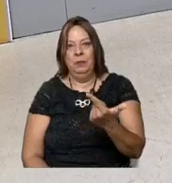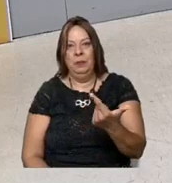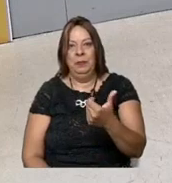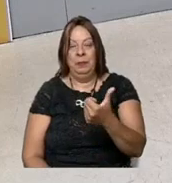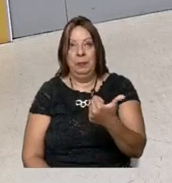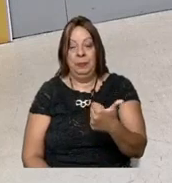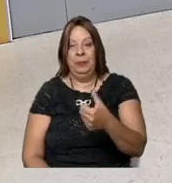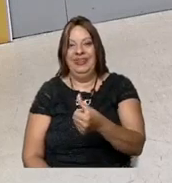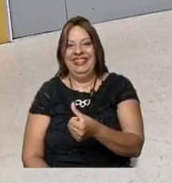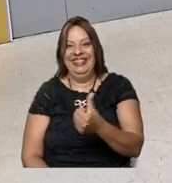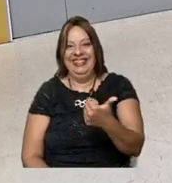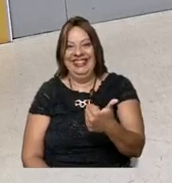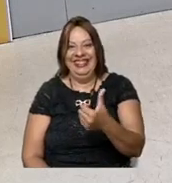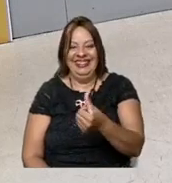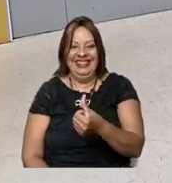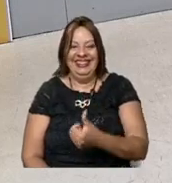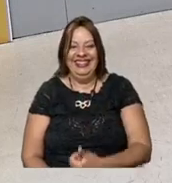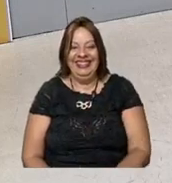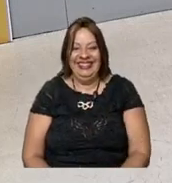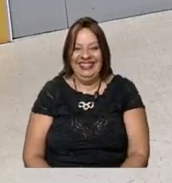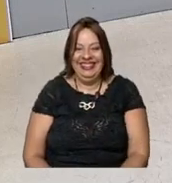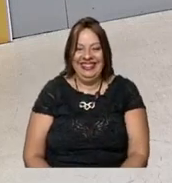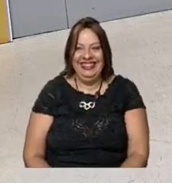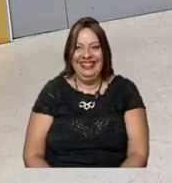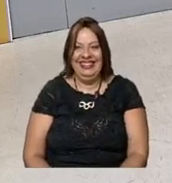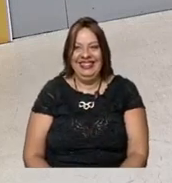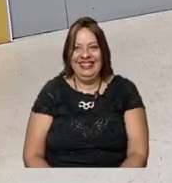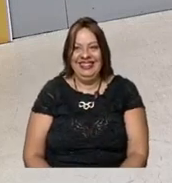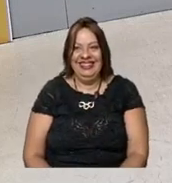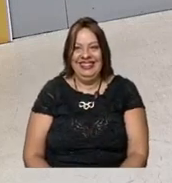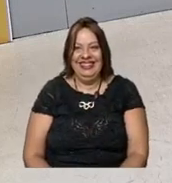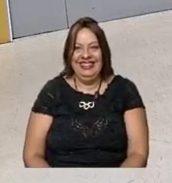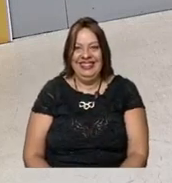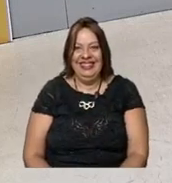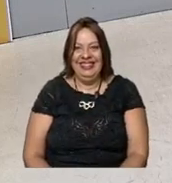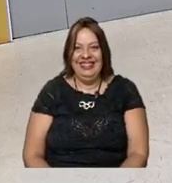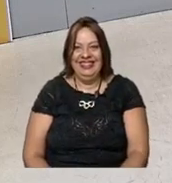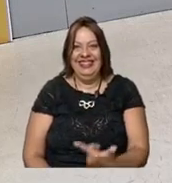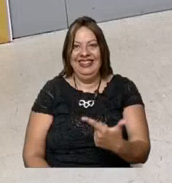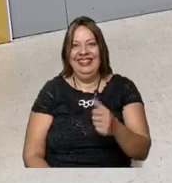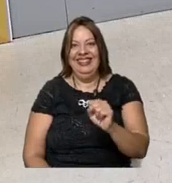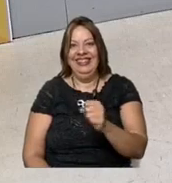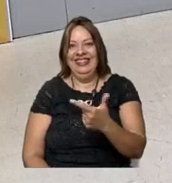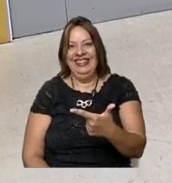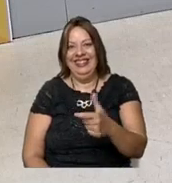subindo aí o 16. Está indo para o painel 16. A Kátia nos mostra número